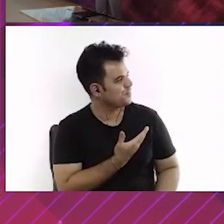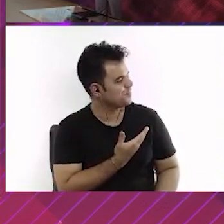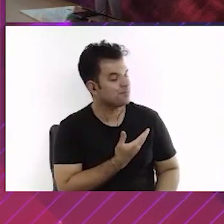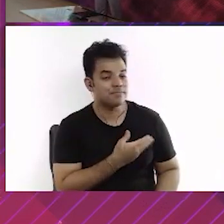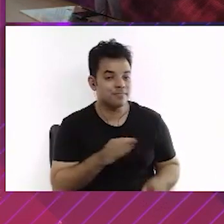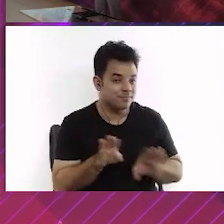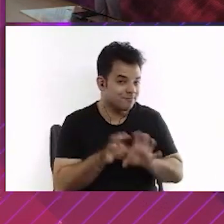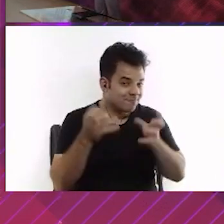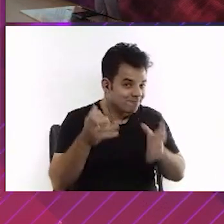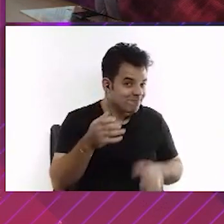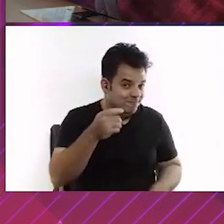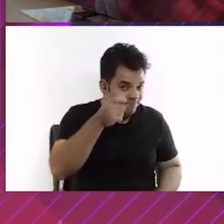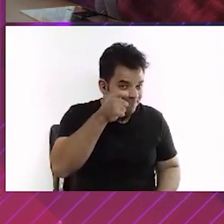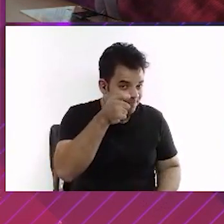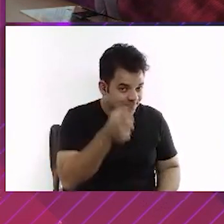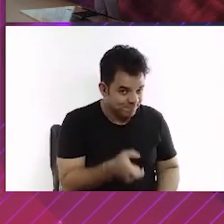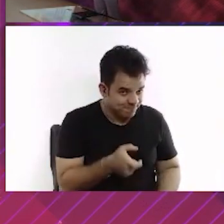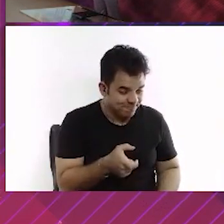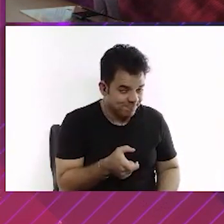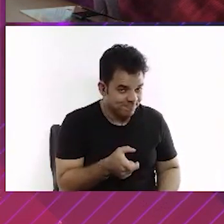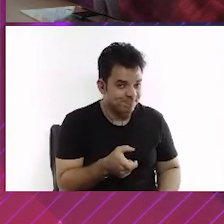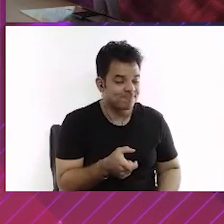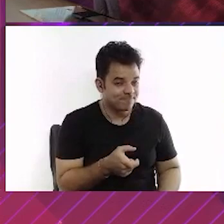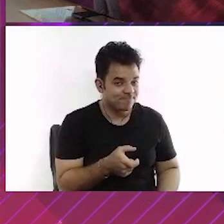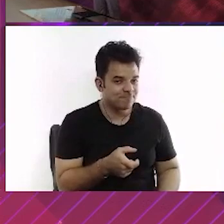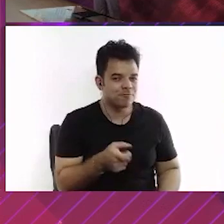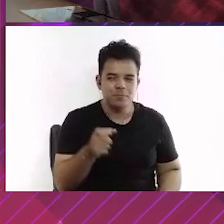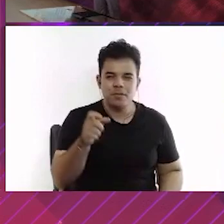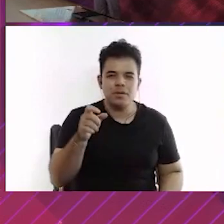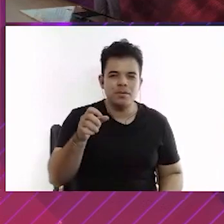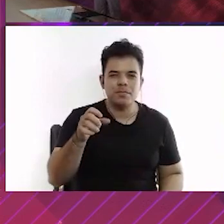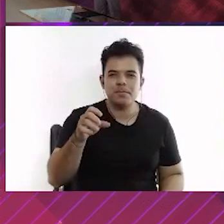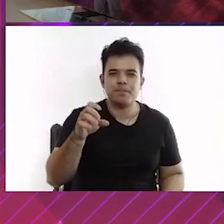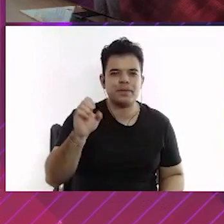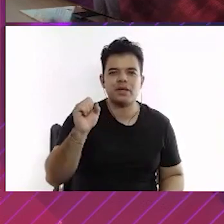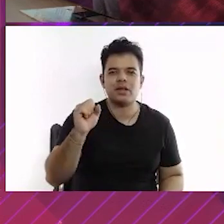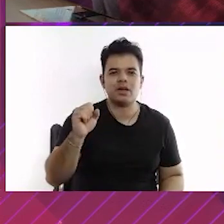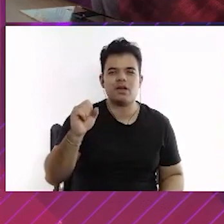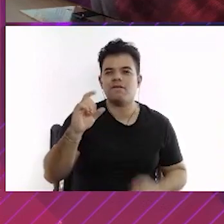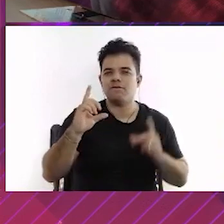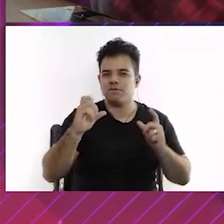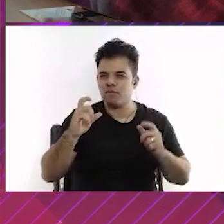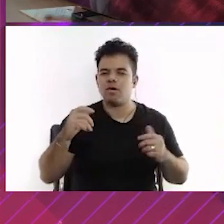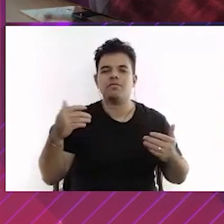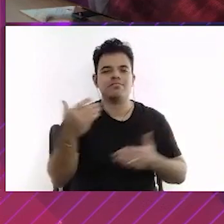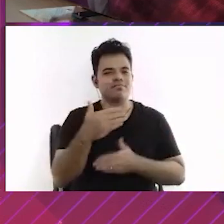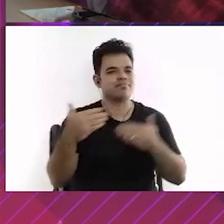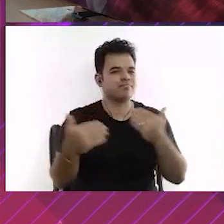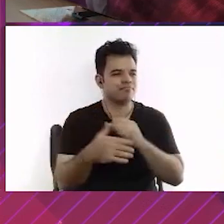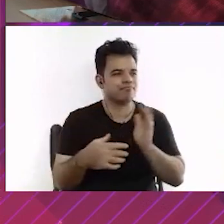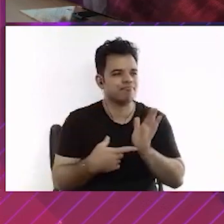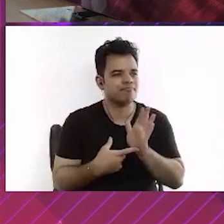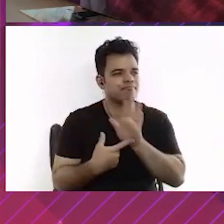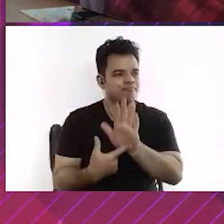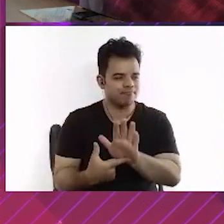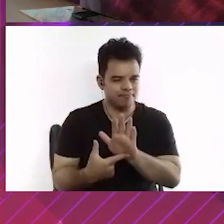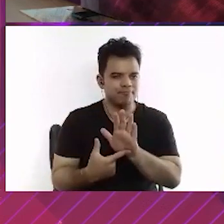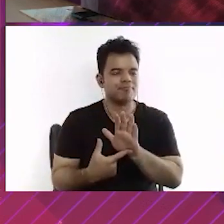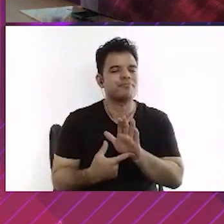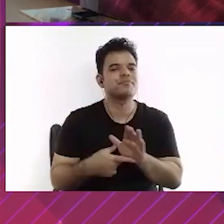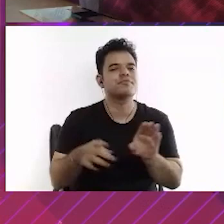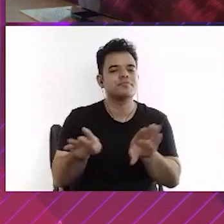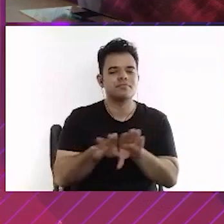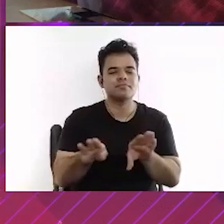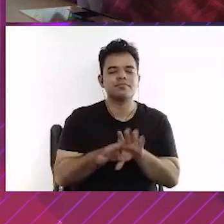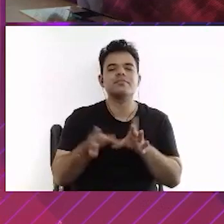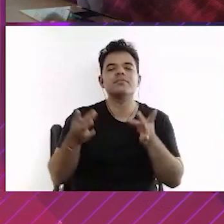tenham interesse em pegar o material que eu acabei apresentando aqui, e detalhes, né? Por